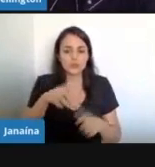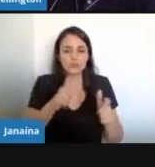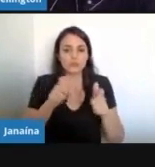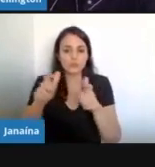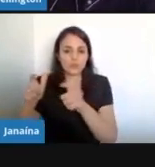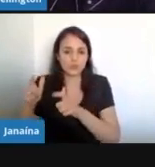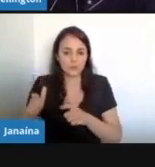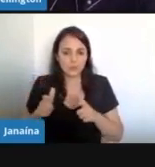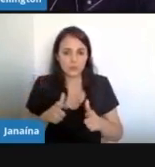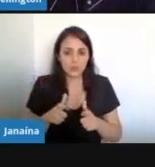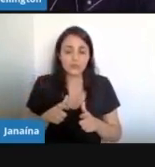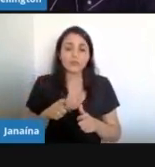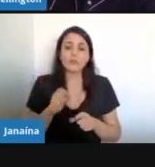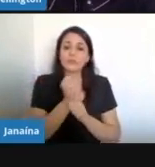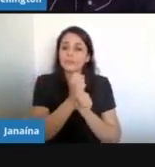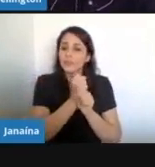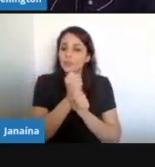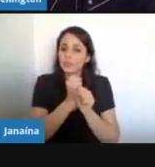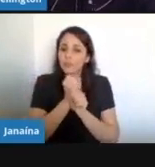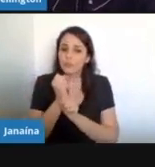para todos os anos uma